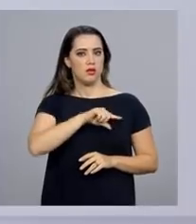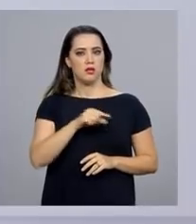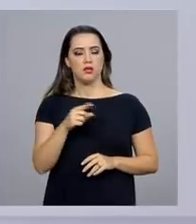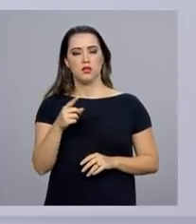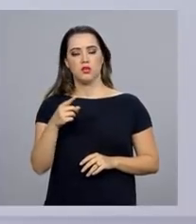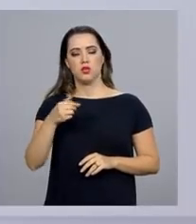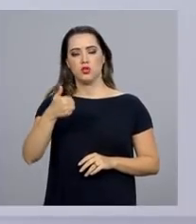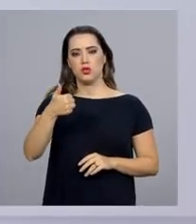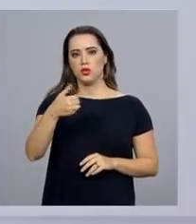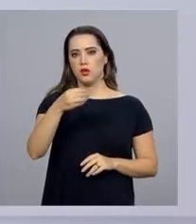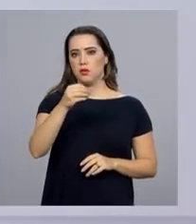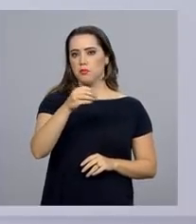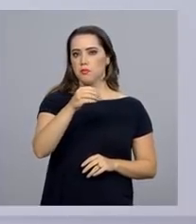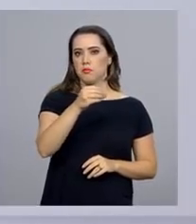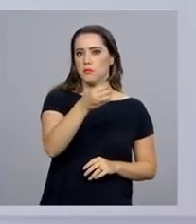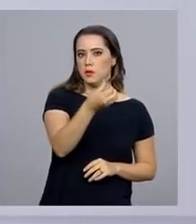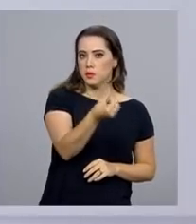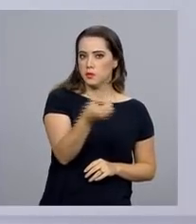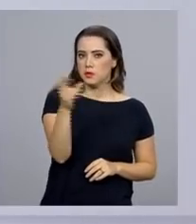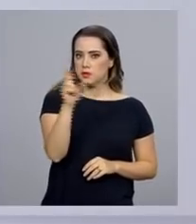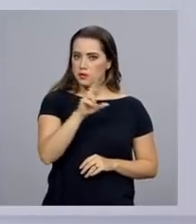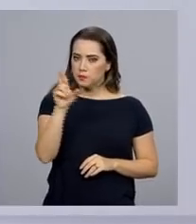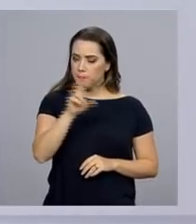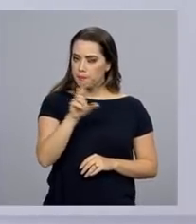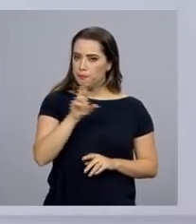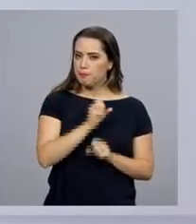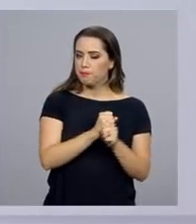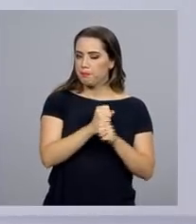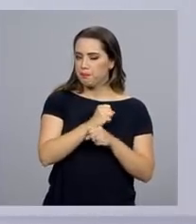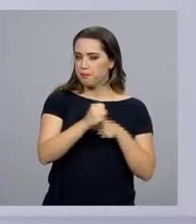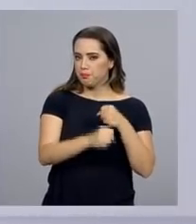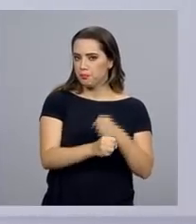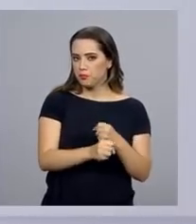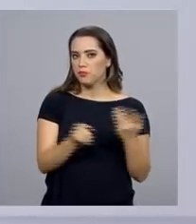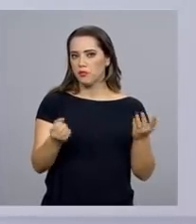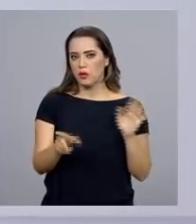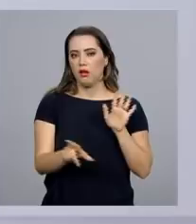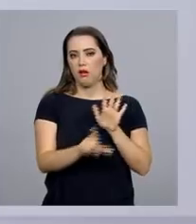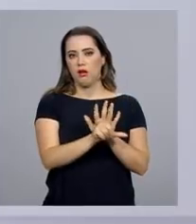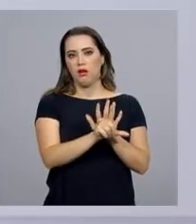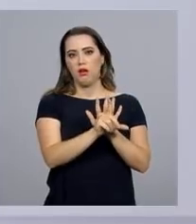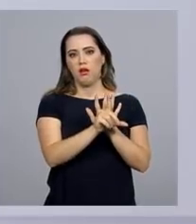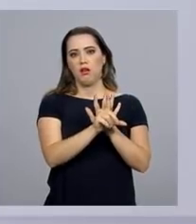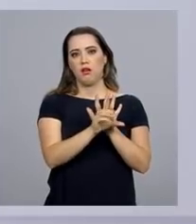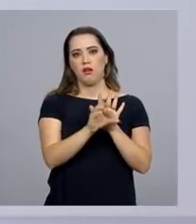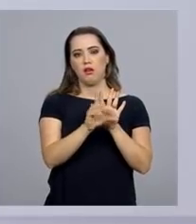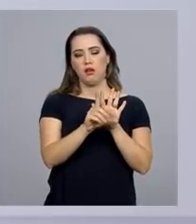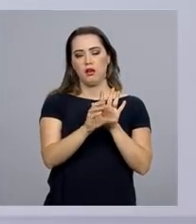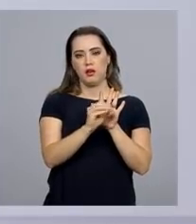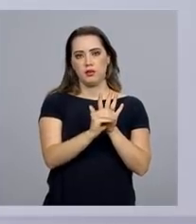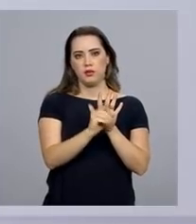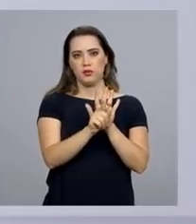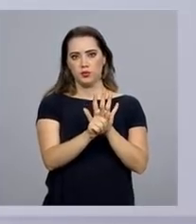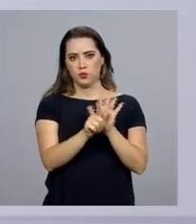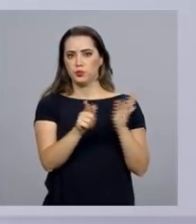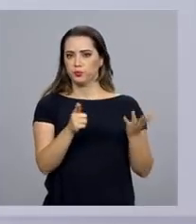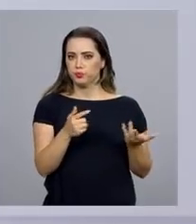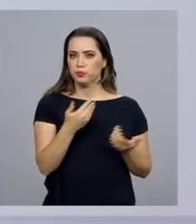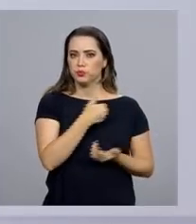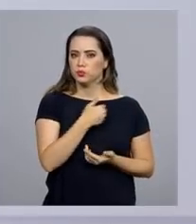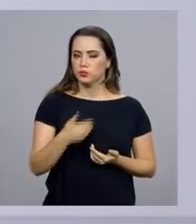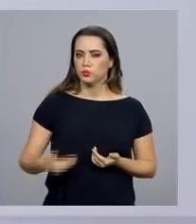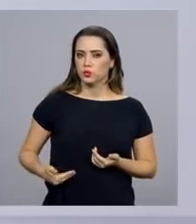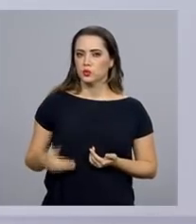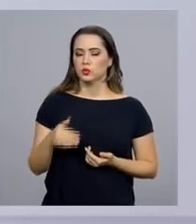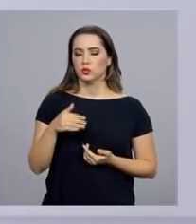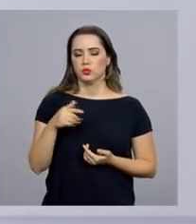2019 o valor consta da proposta de lei de orçamento geral da união enviada ao congresso nacional segundo o ministro da